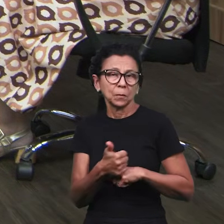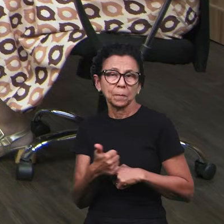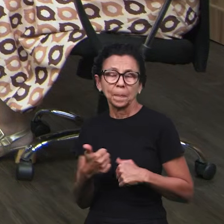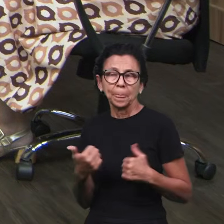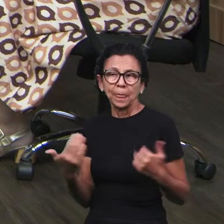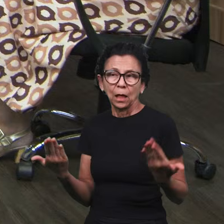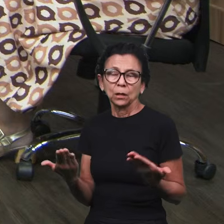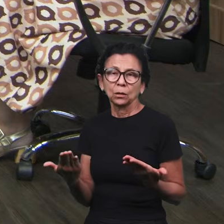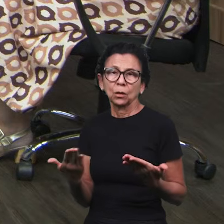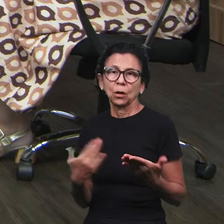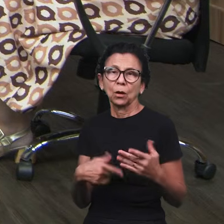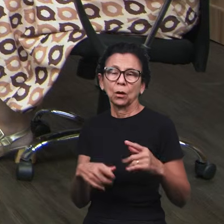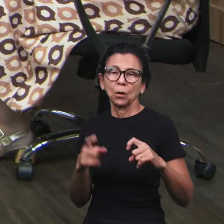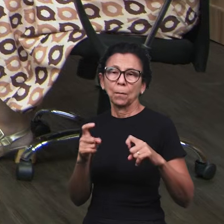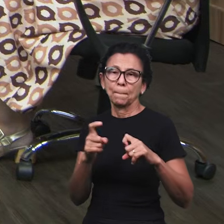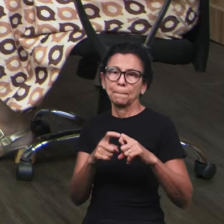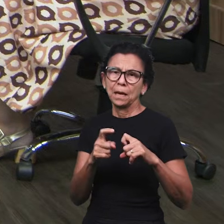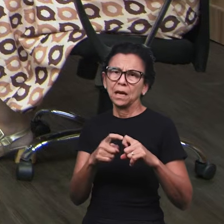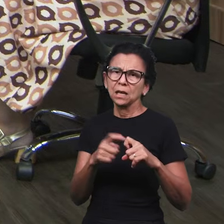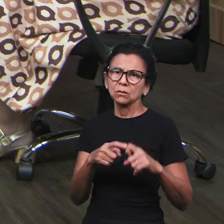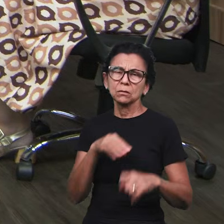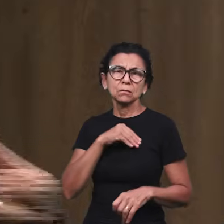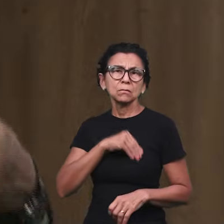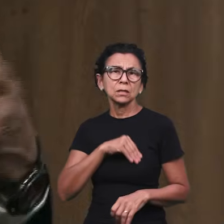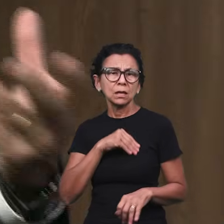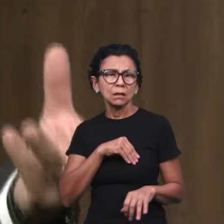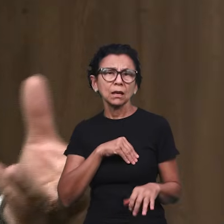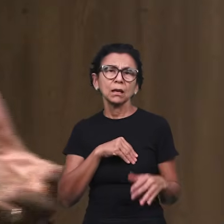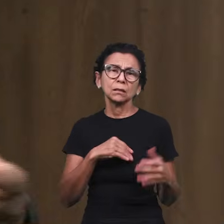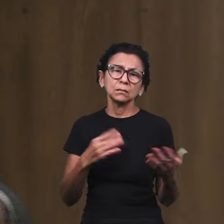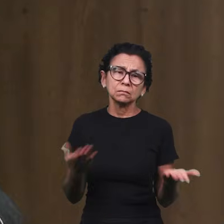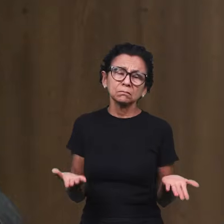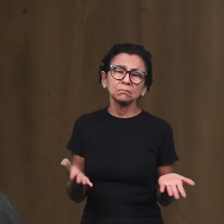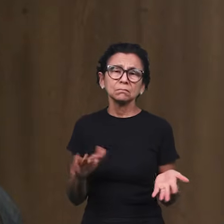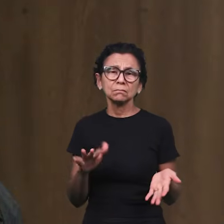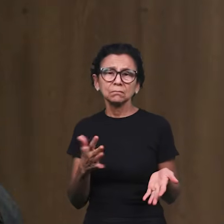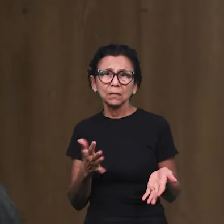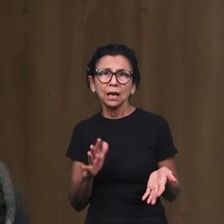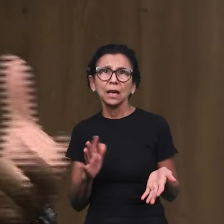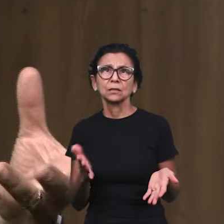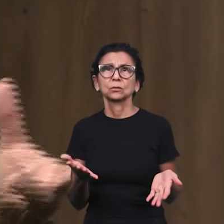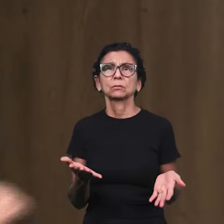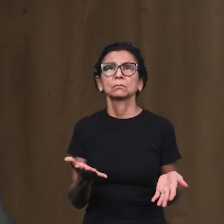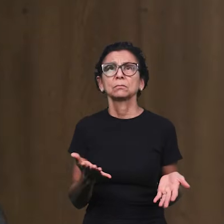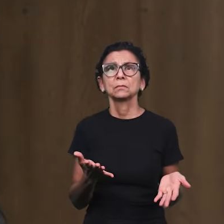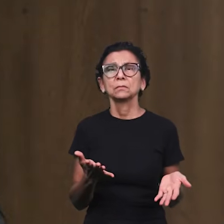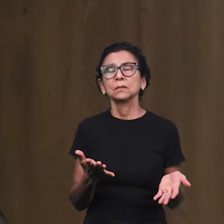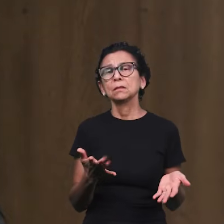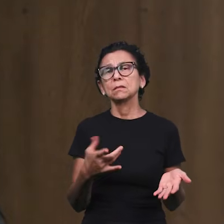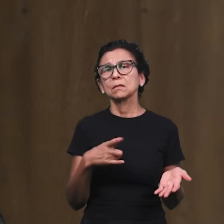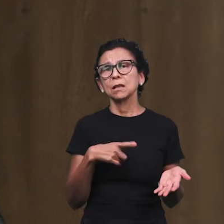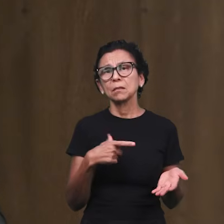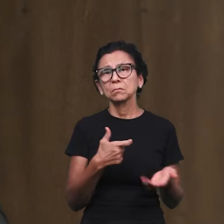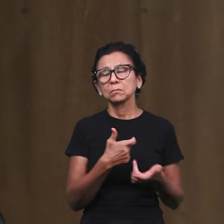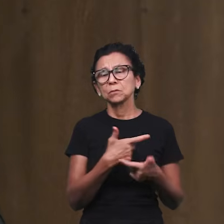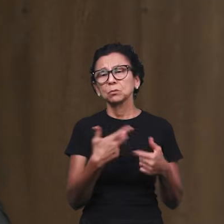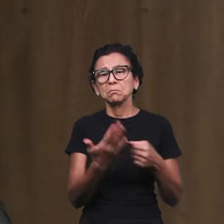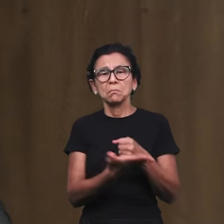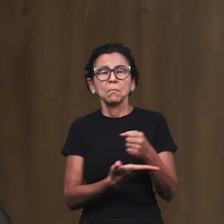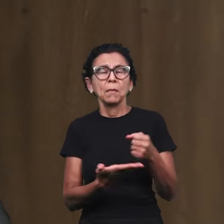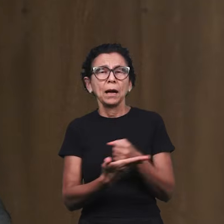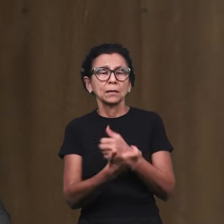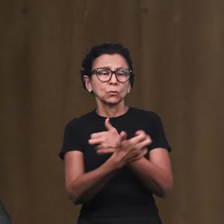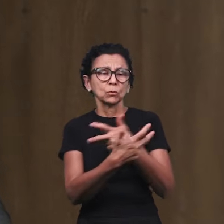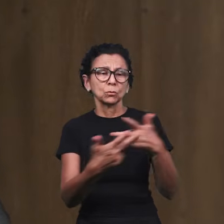ganho mediano que nos permite ter aquilo que é o básico. E em